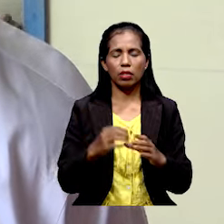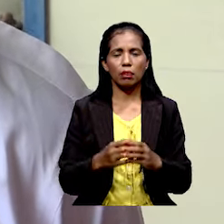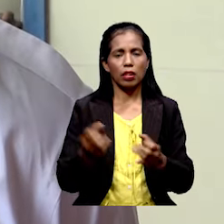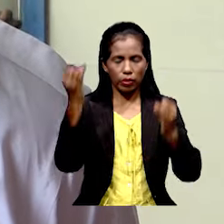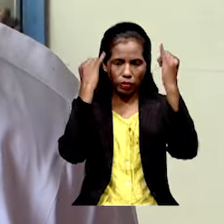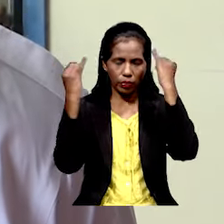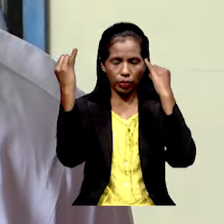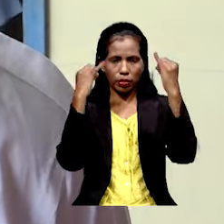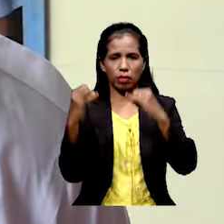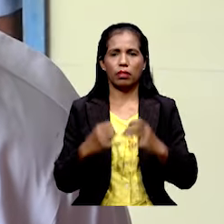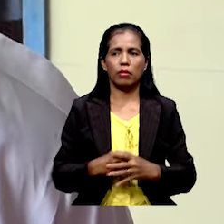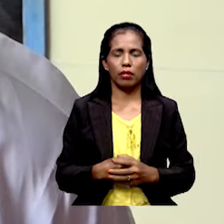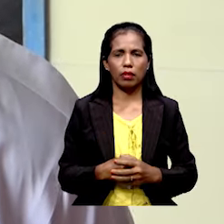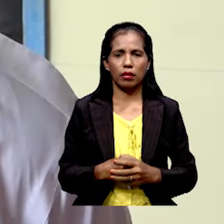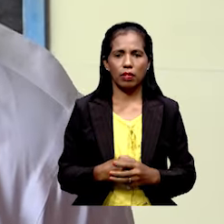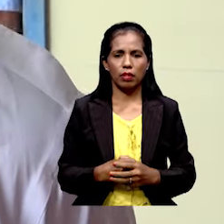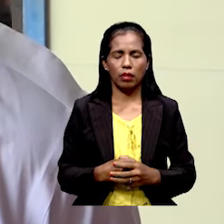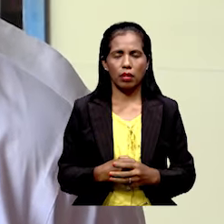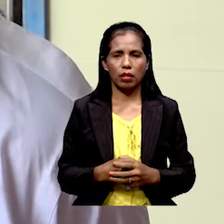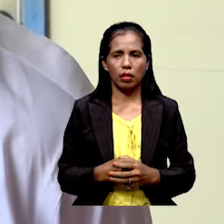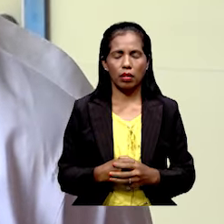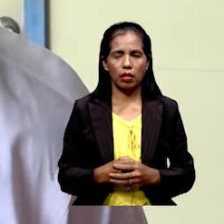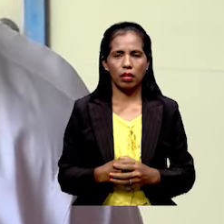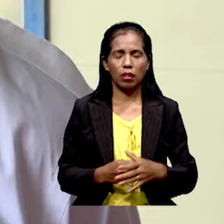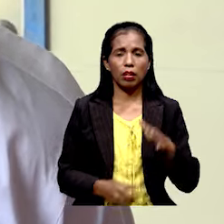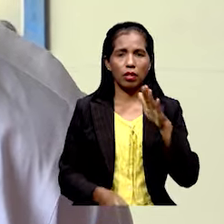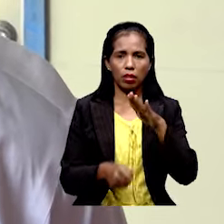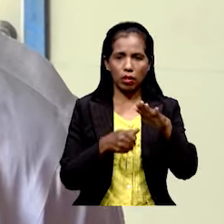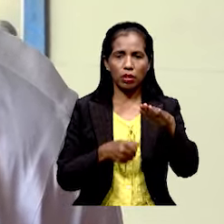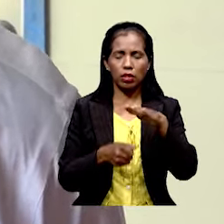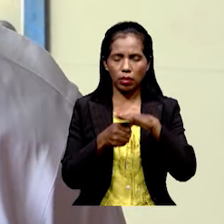información mais confidencial ne ne ne.